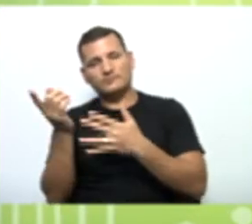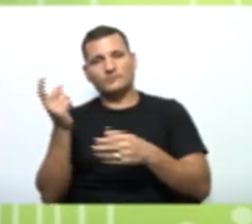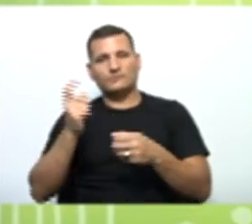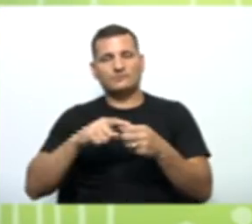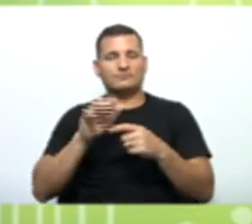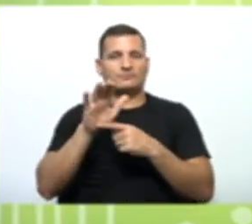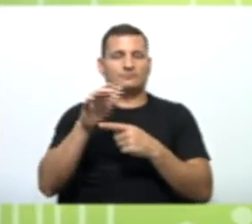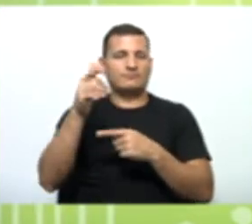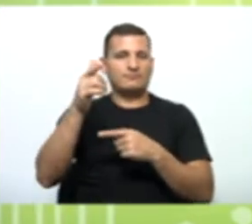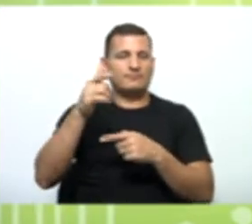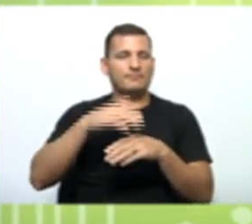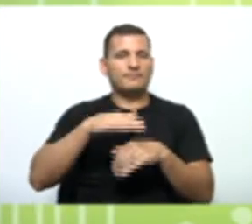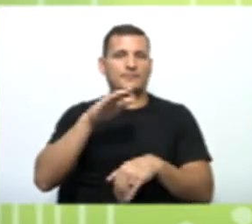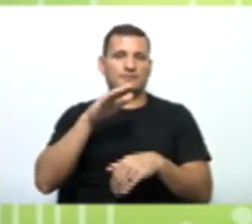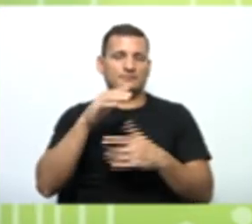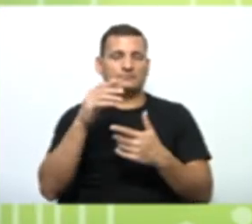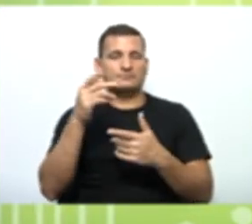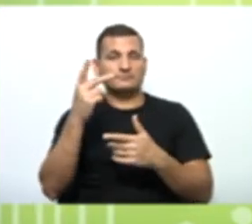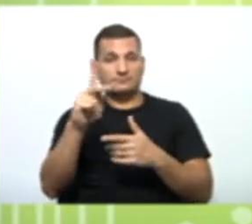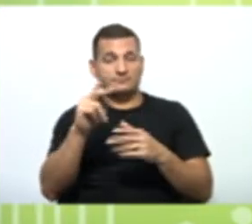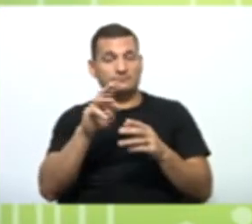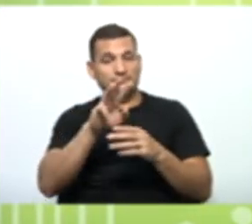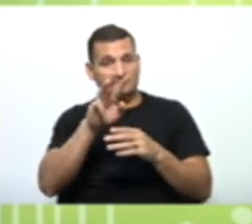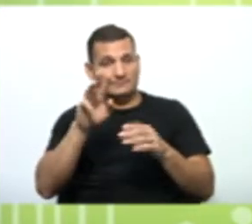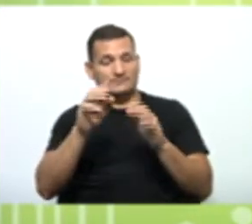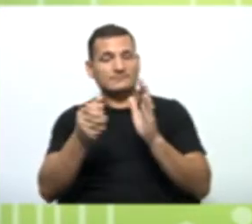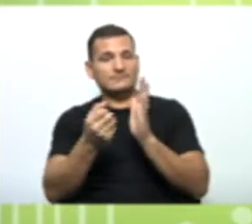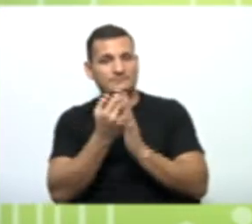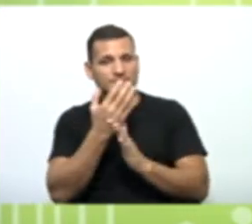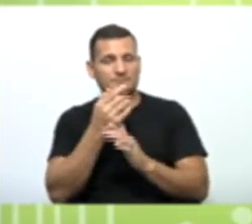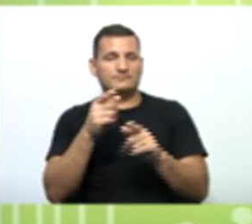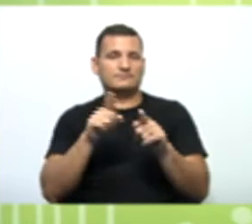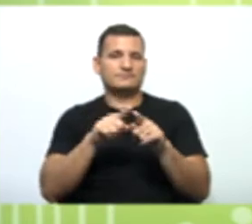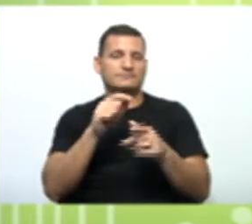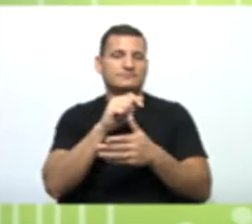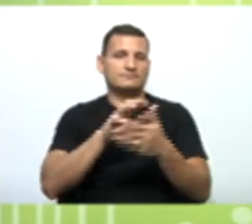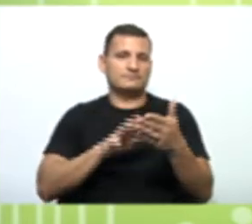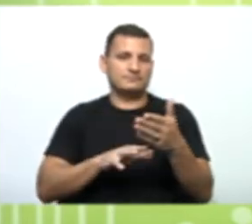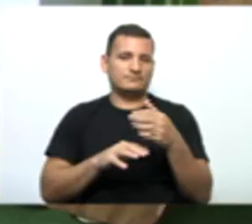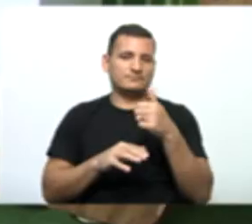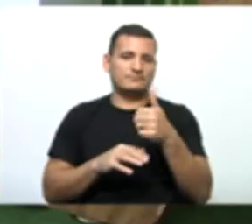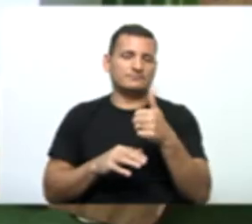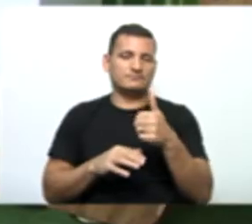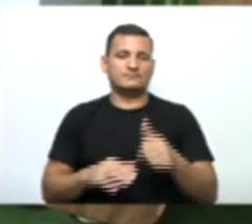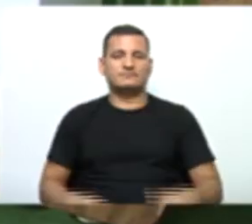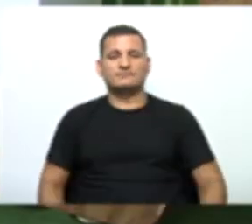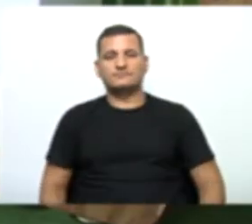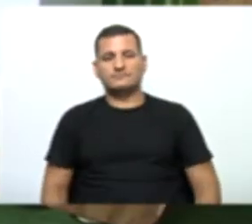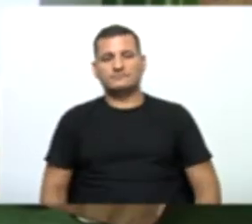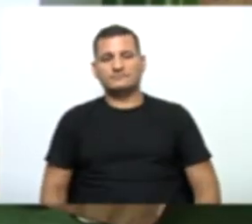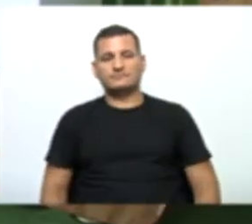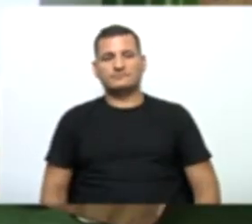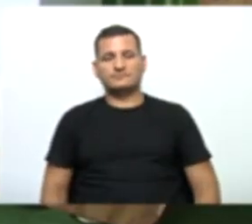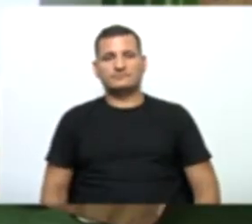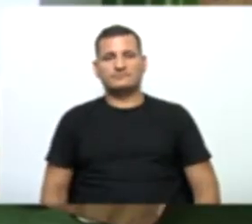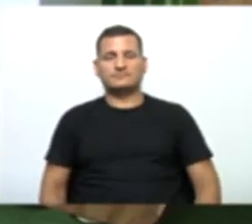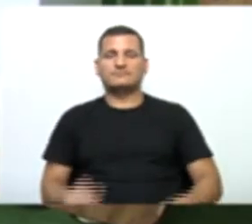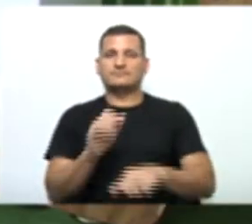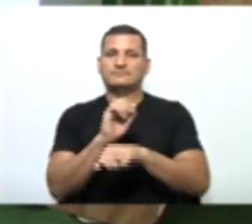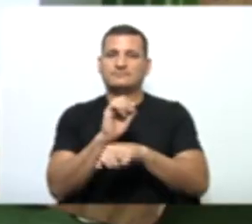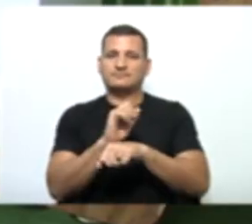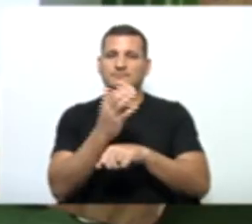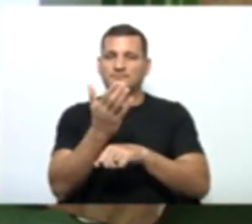sobre essa ferramenta. Manda o seu link e manda o link da atividade aqui pra gente, né, Sumar? Perfeito. Então a gente aguarda